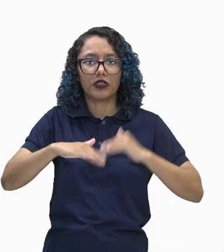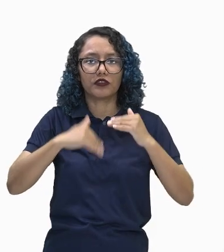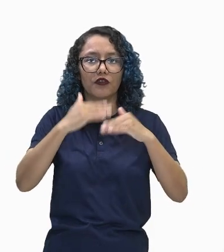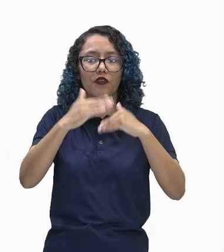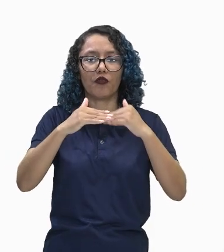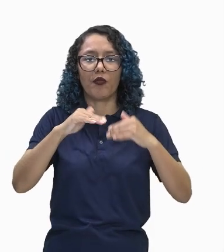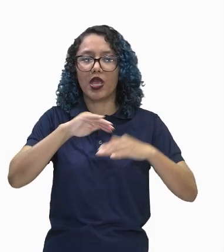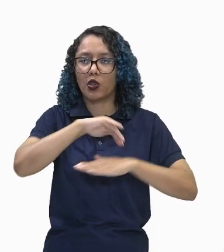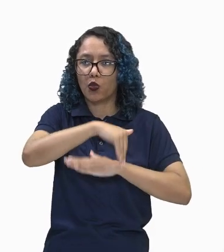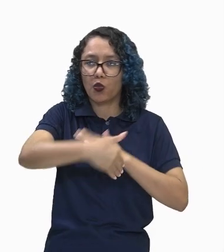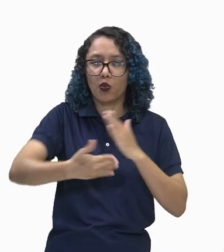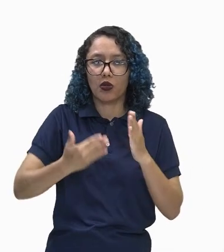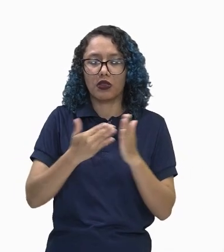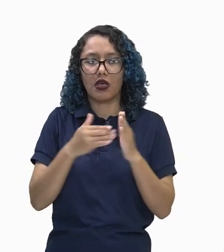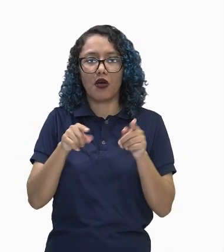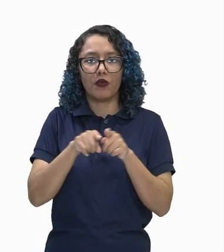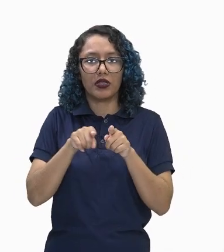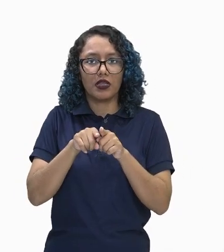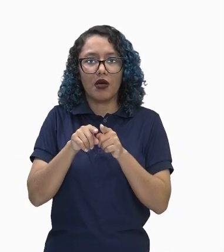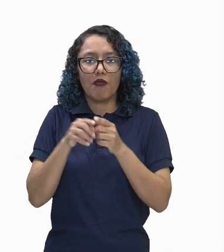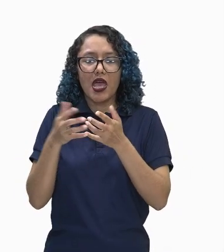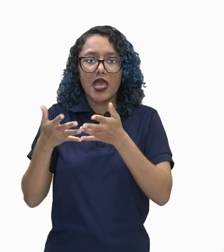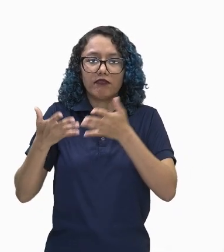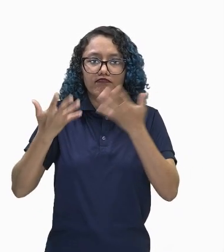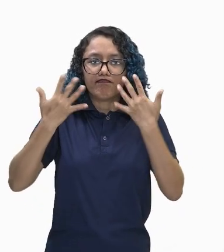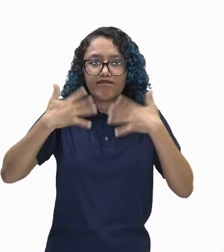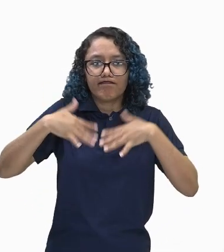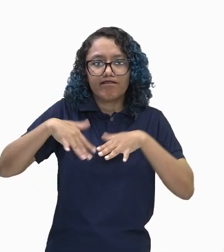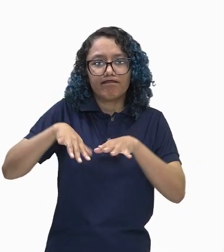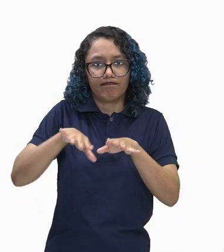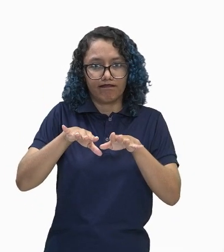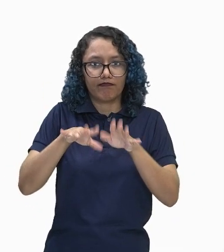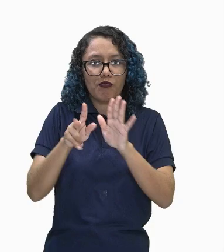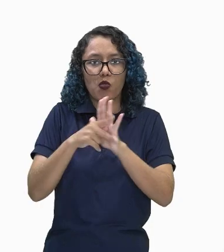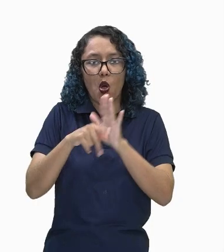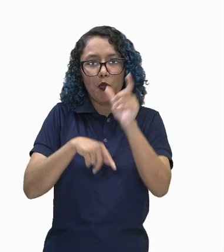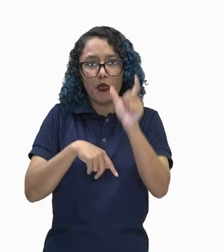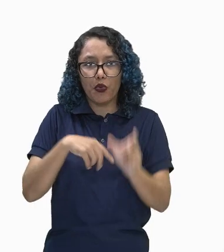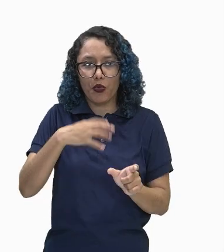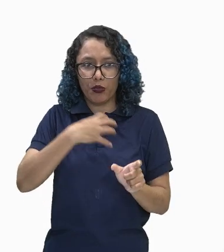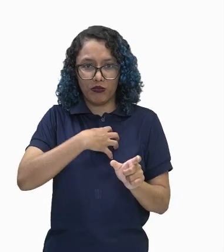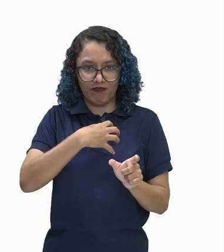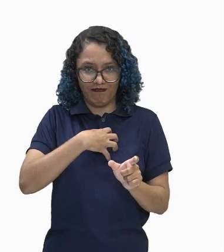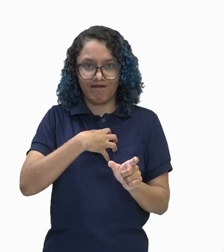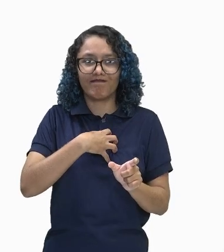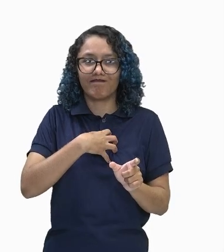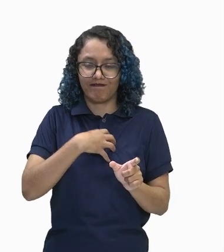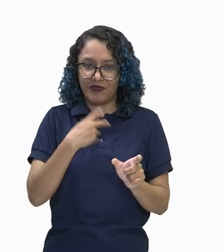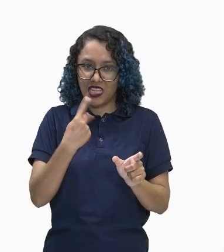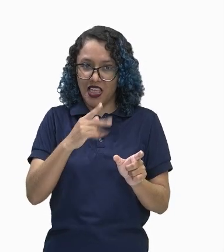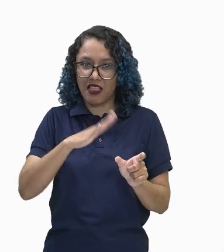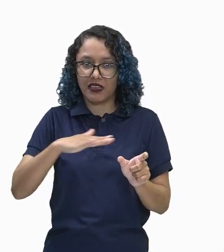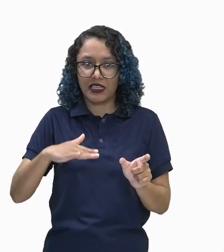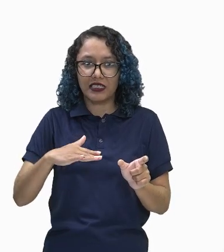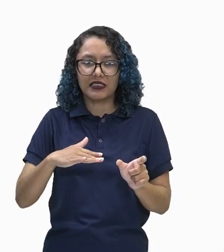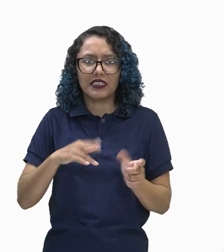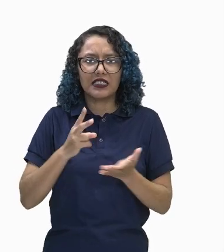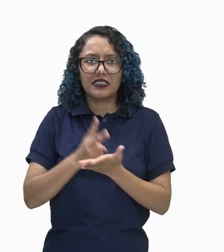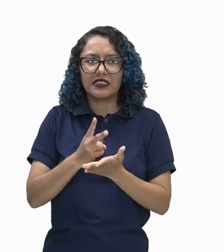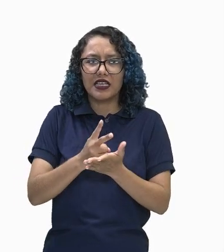e harmonioso de sua personalidade. Sempre que possível,